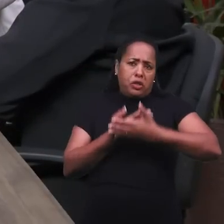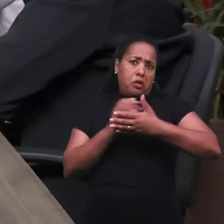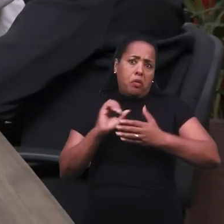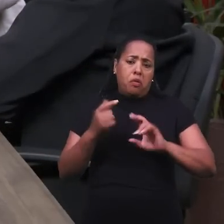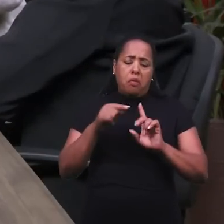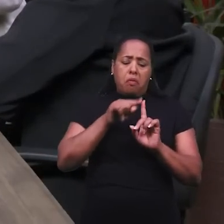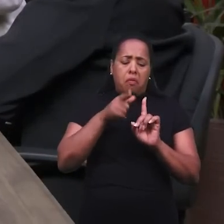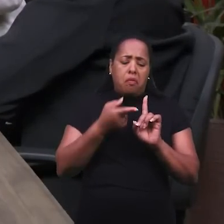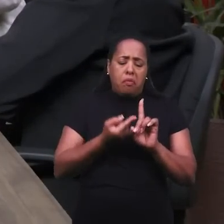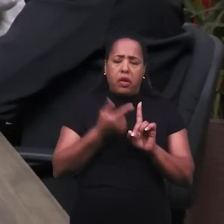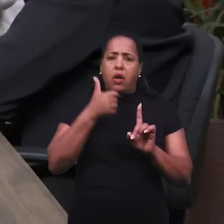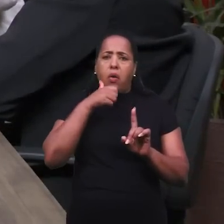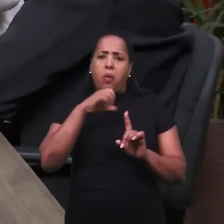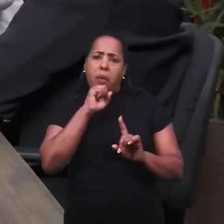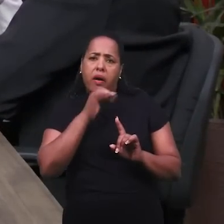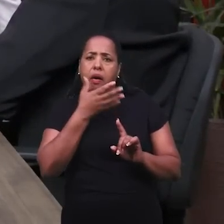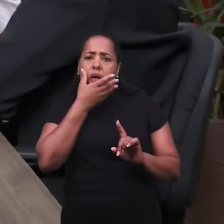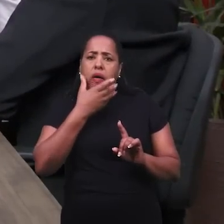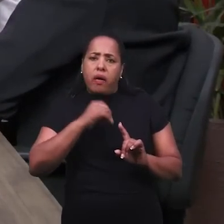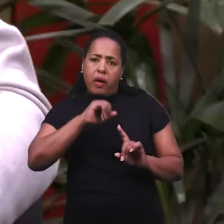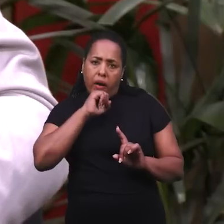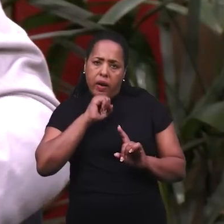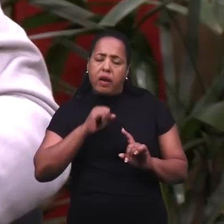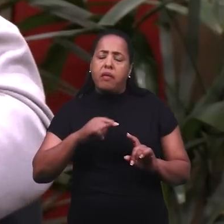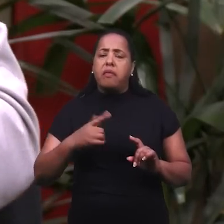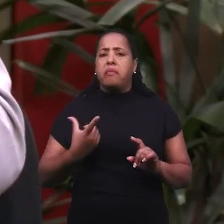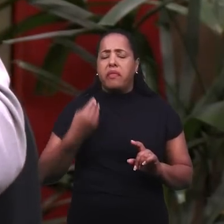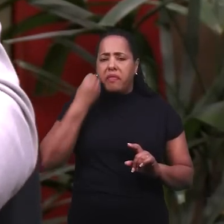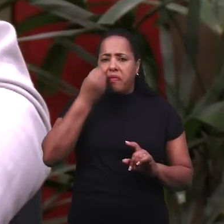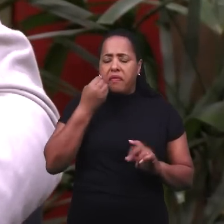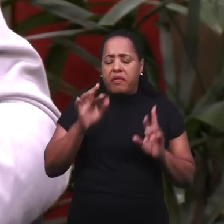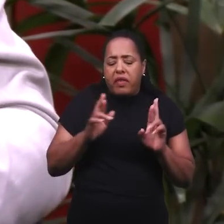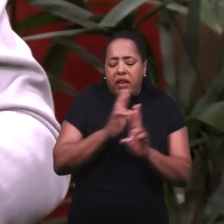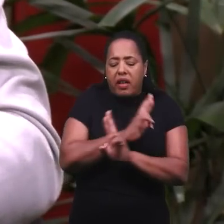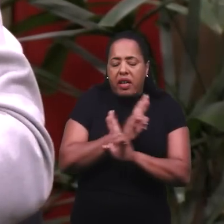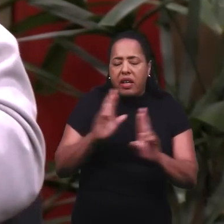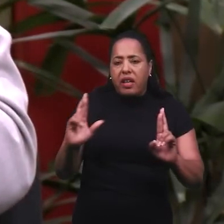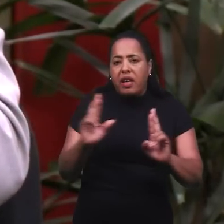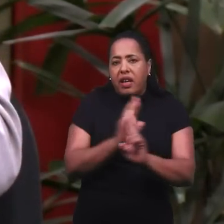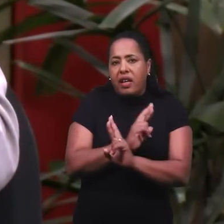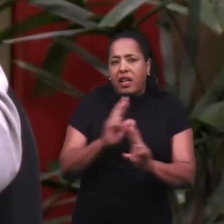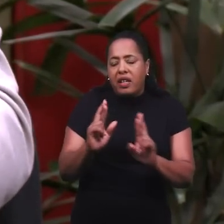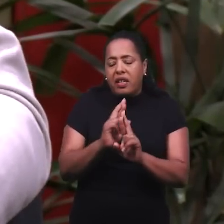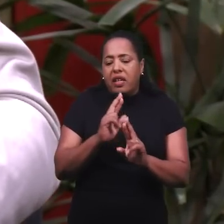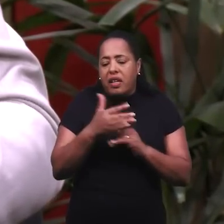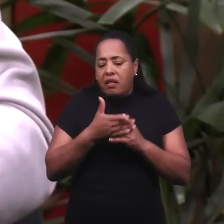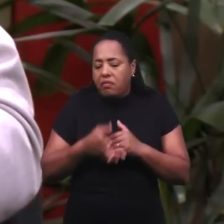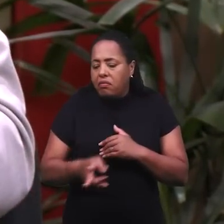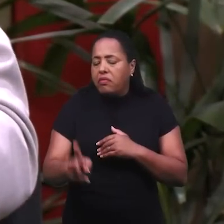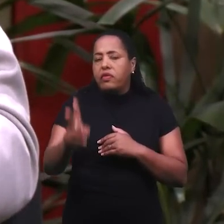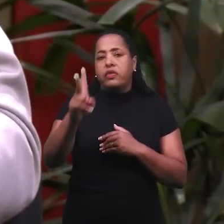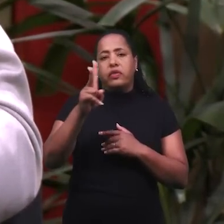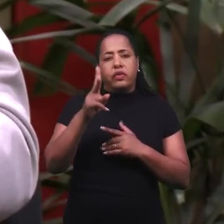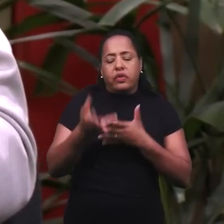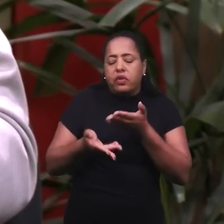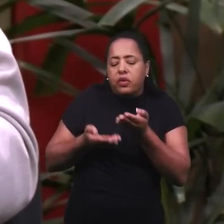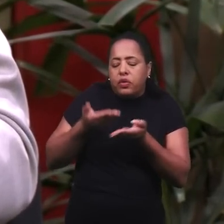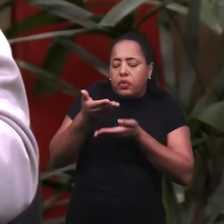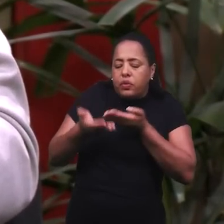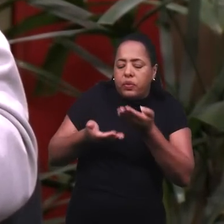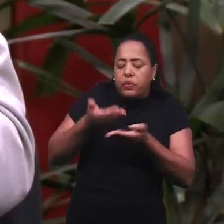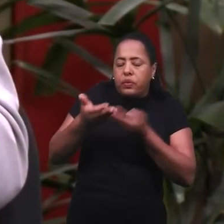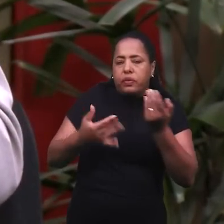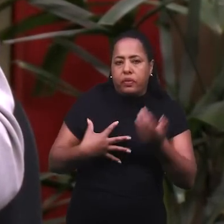gestação. O pai, a mãe vivem essa relação diária, cotidiana, de